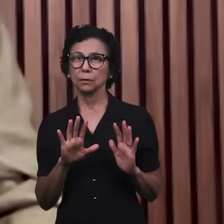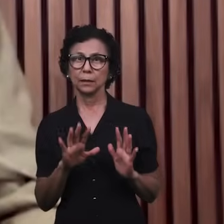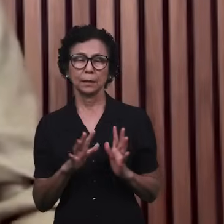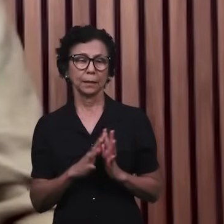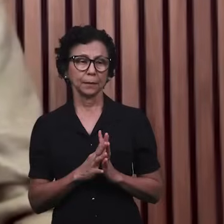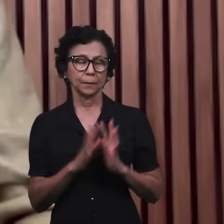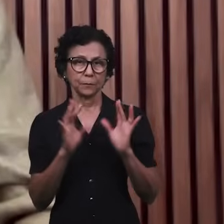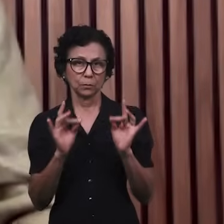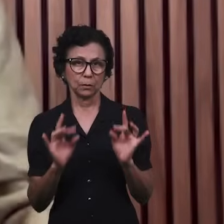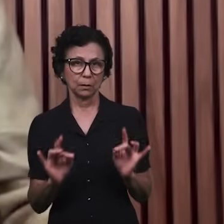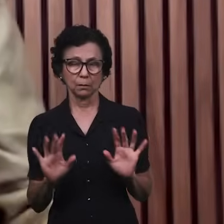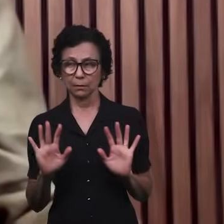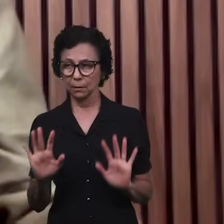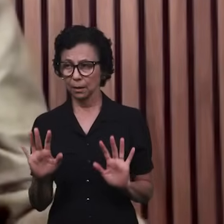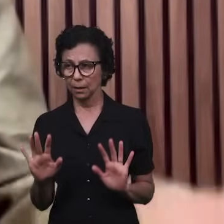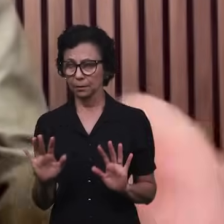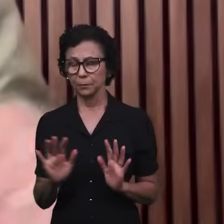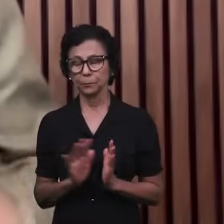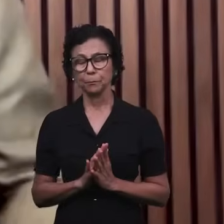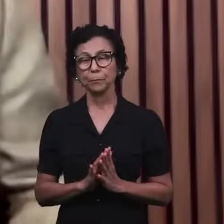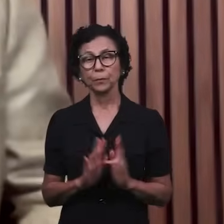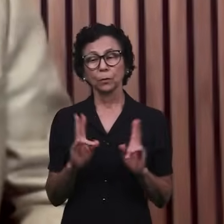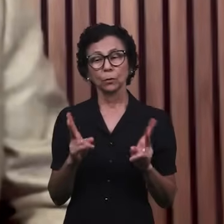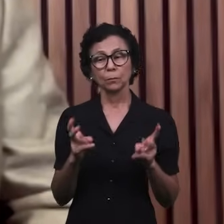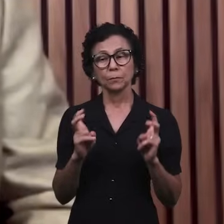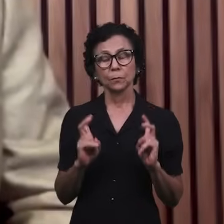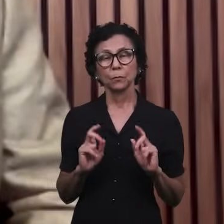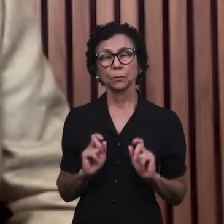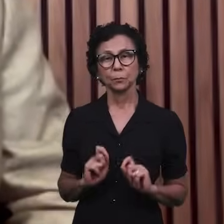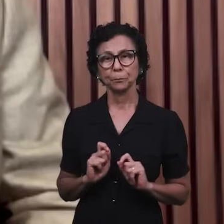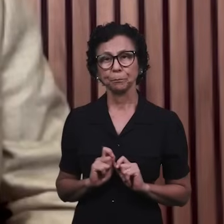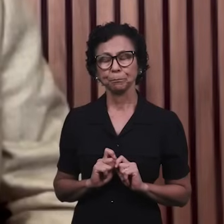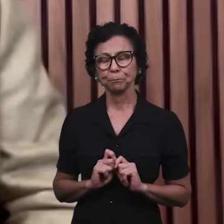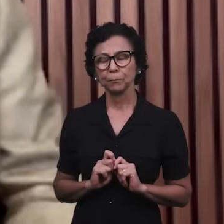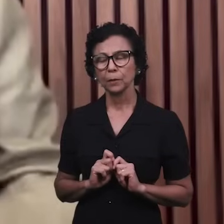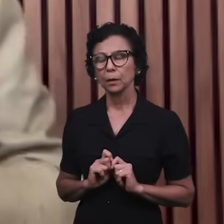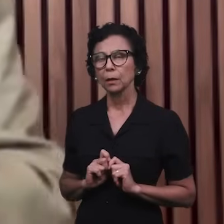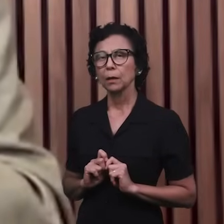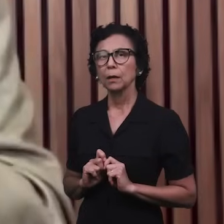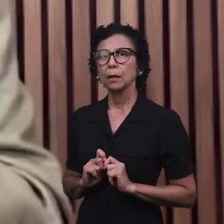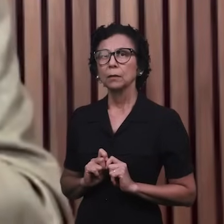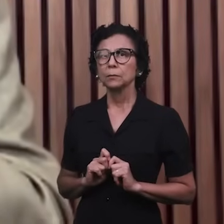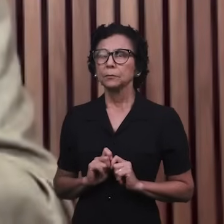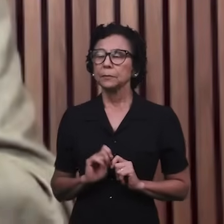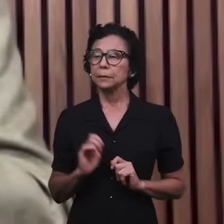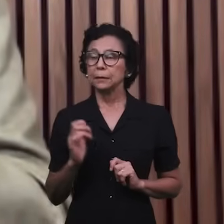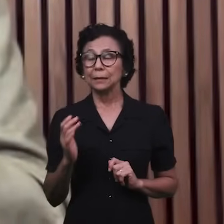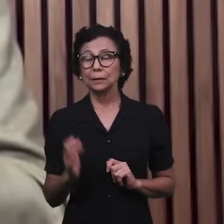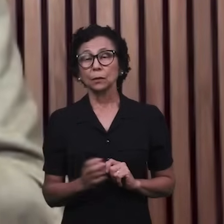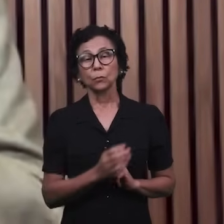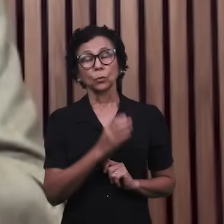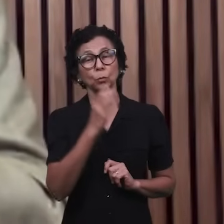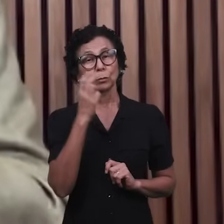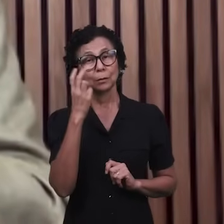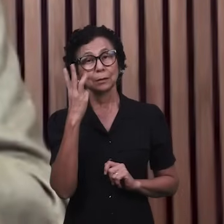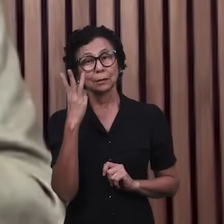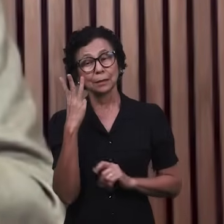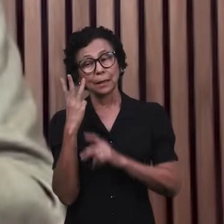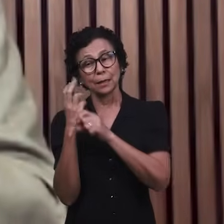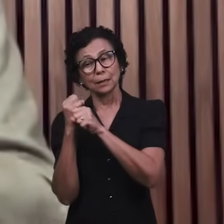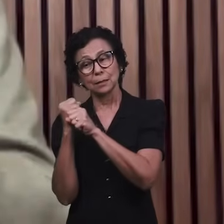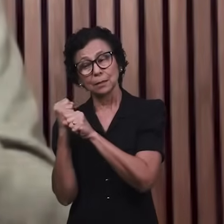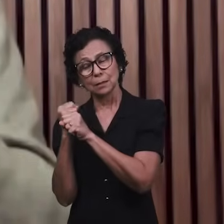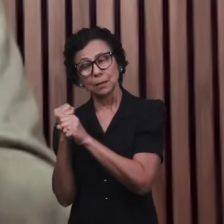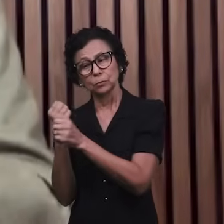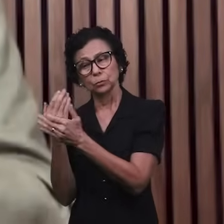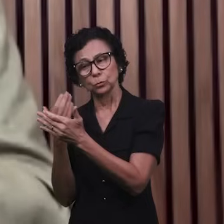você entrar nesse detalhe, se você me permite fazer uma observação aqui, porque, como você havia dito, um preparo